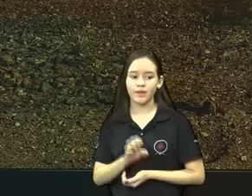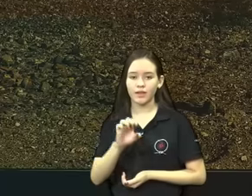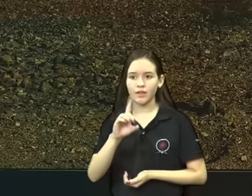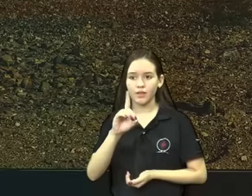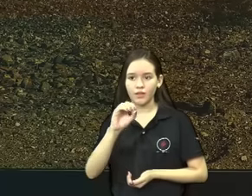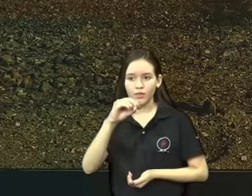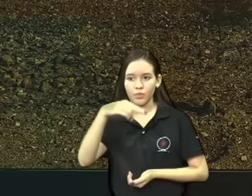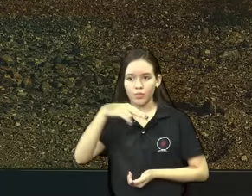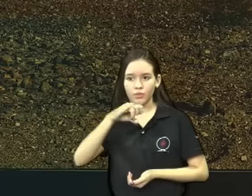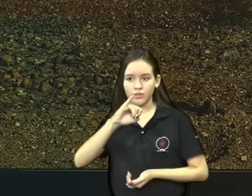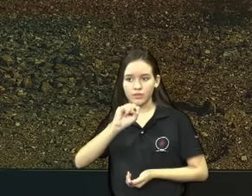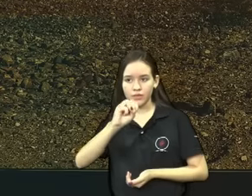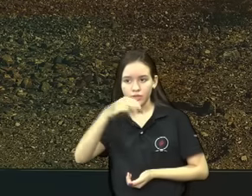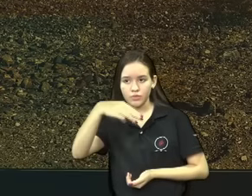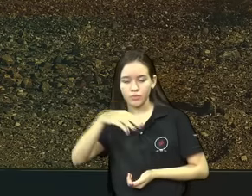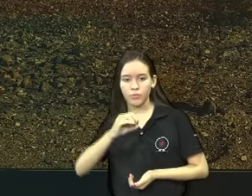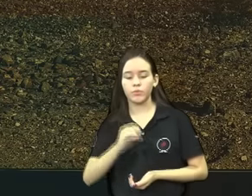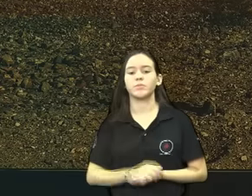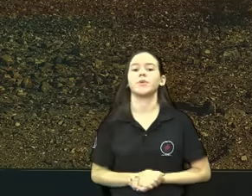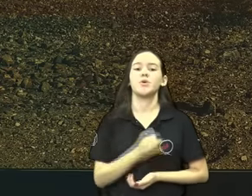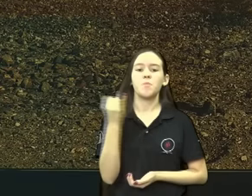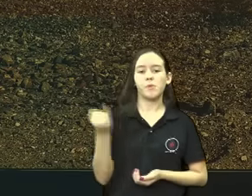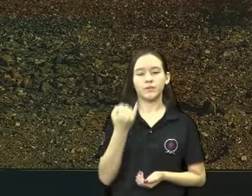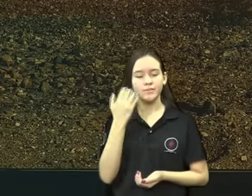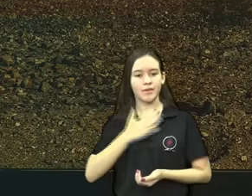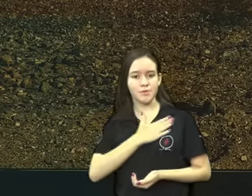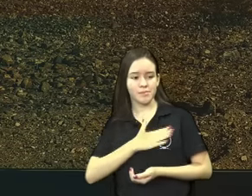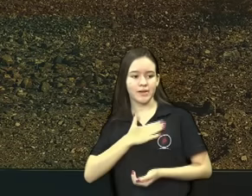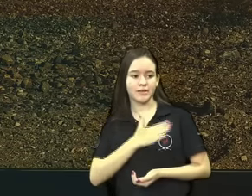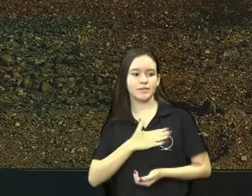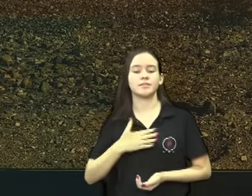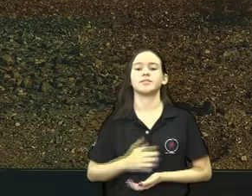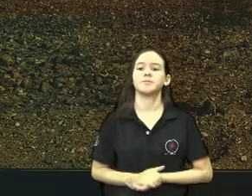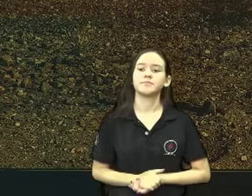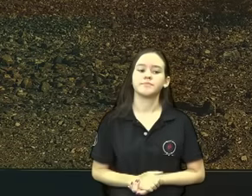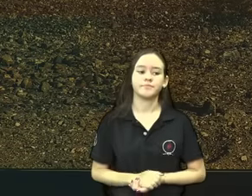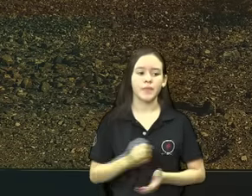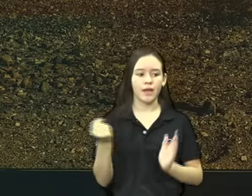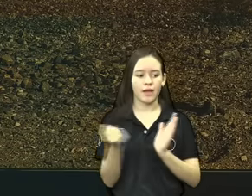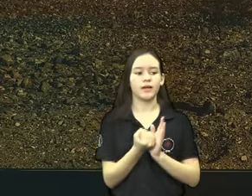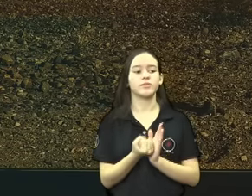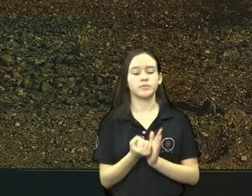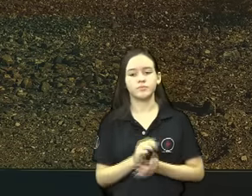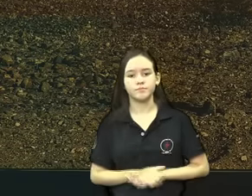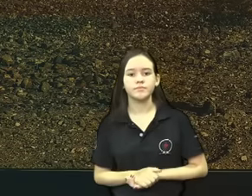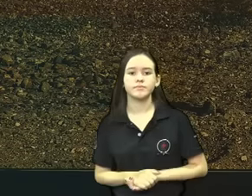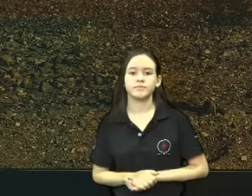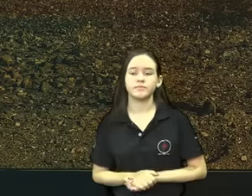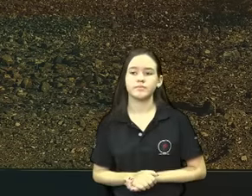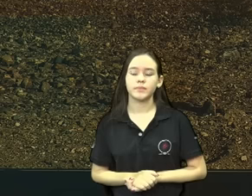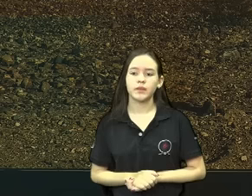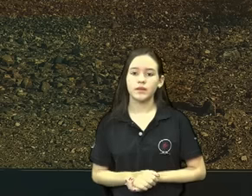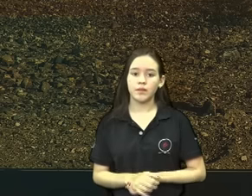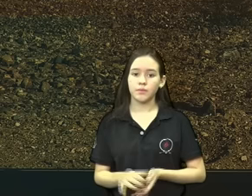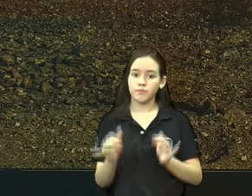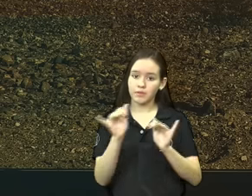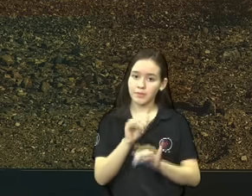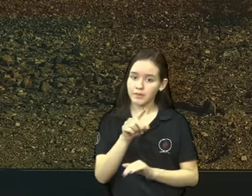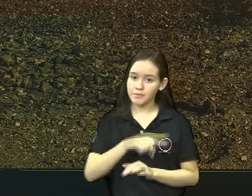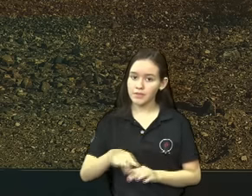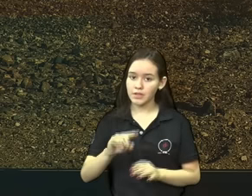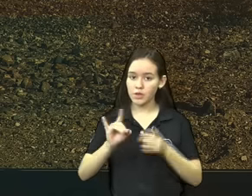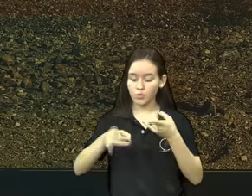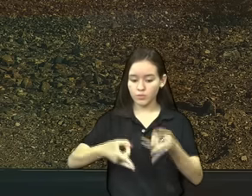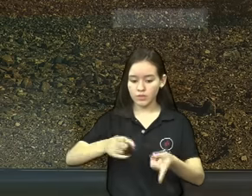é o prazer tá é marcado pelo hedonismo é pelo prazer Só queria informar que o